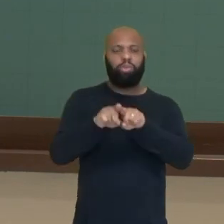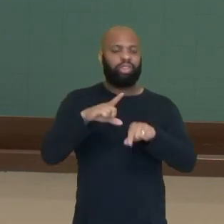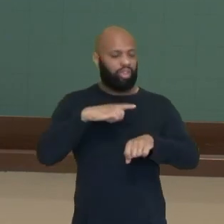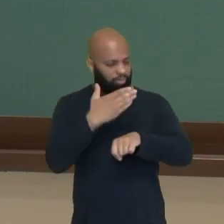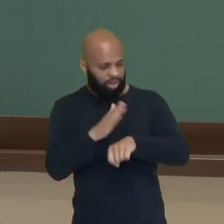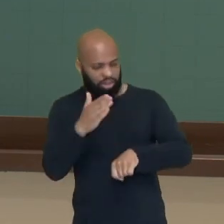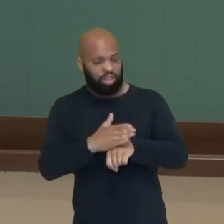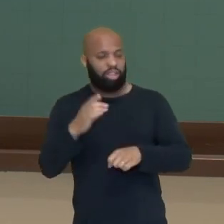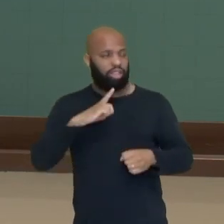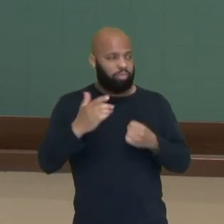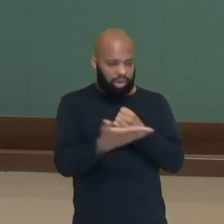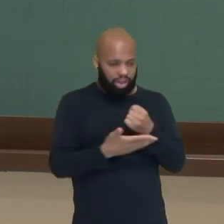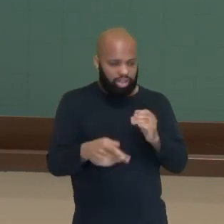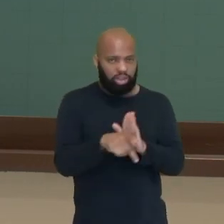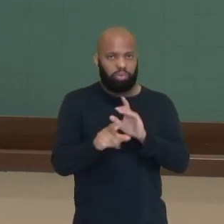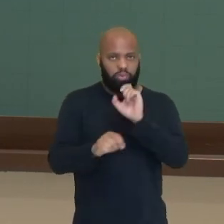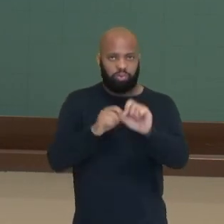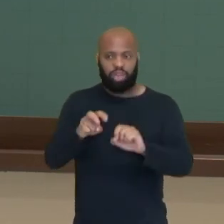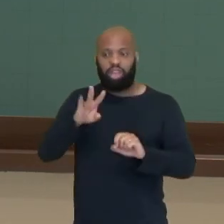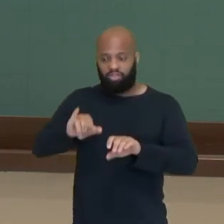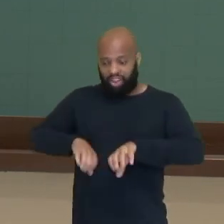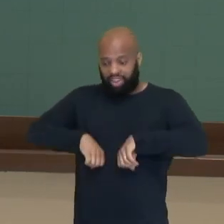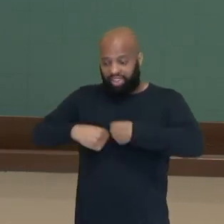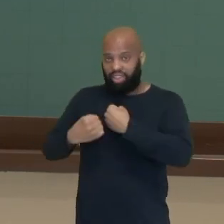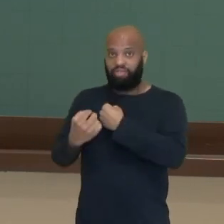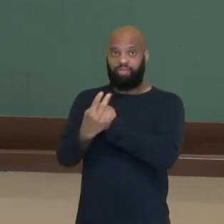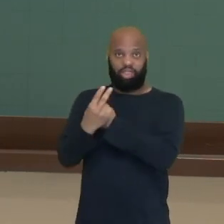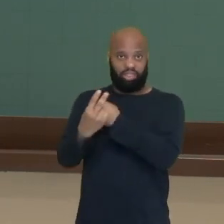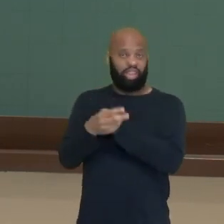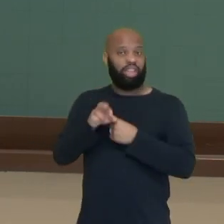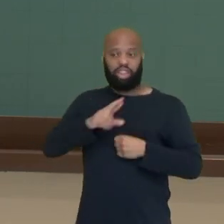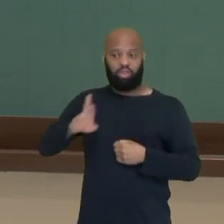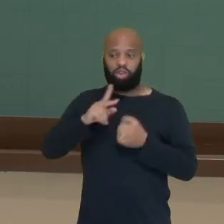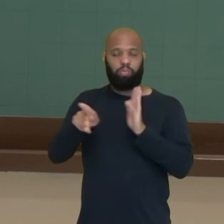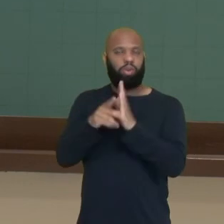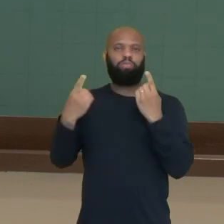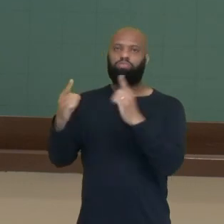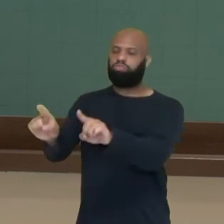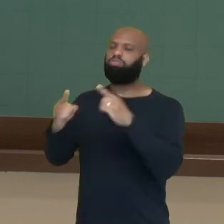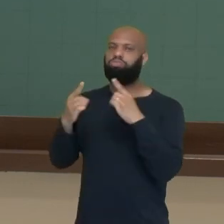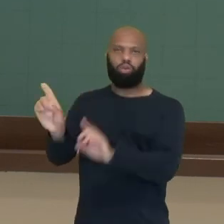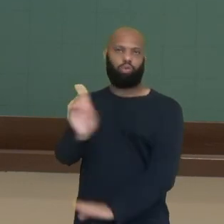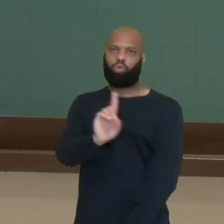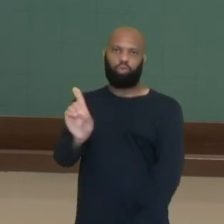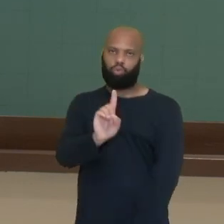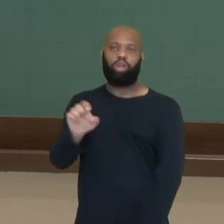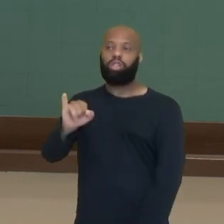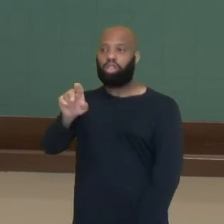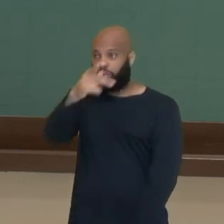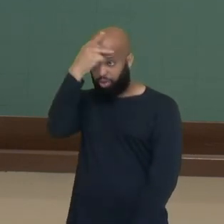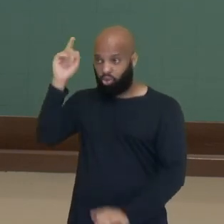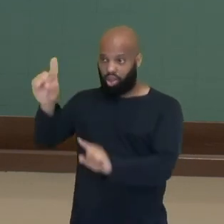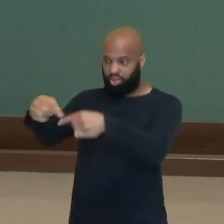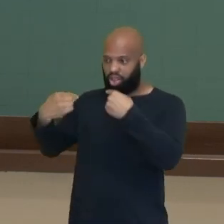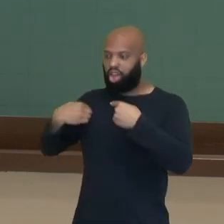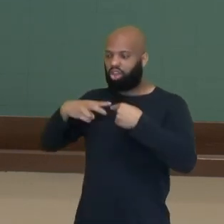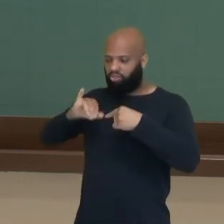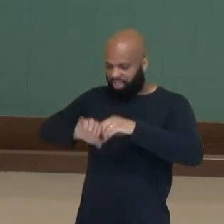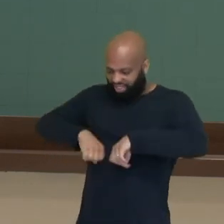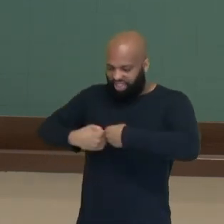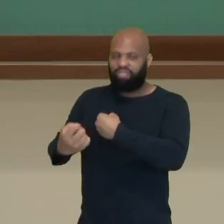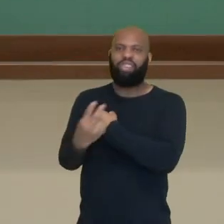prática baseia-se na recepção, anulação de ataques e não nos gestos de atacar por iniciativa própria.